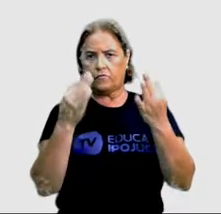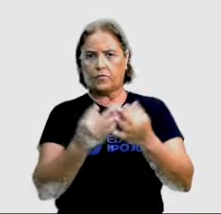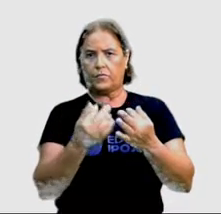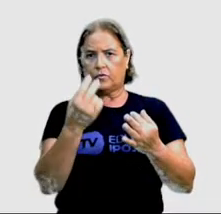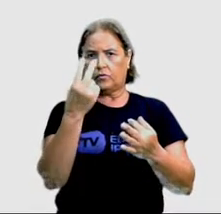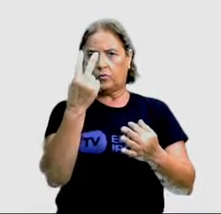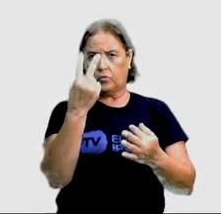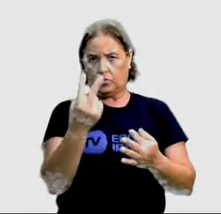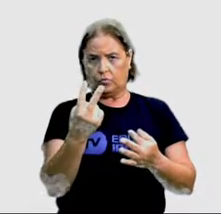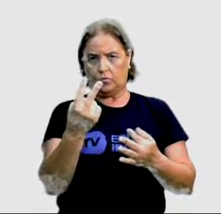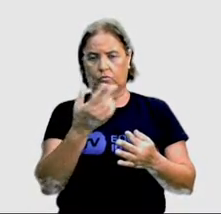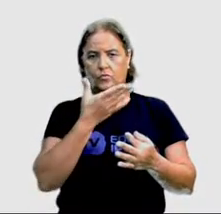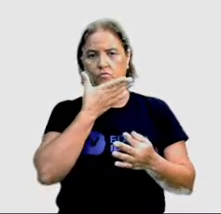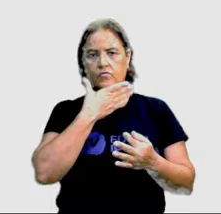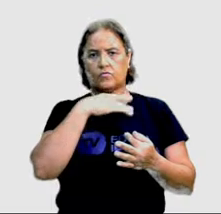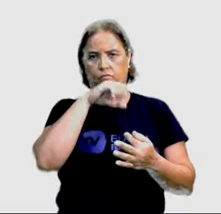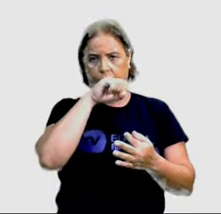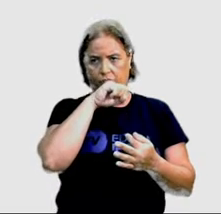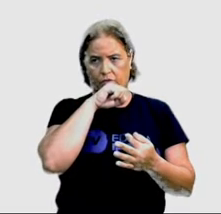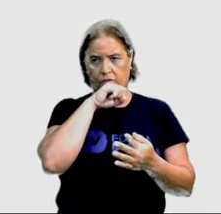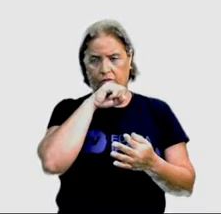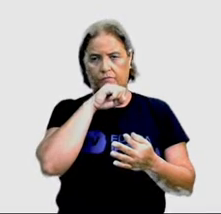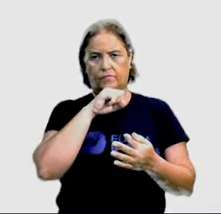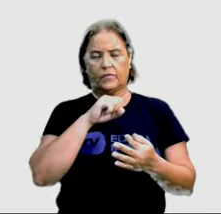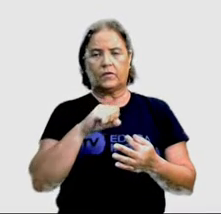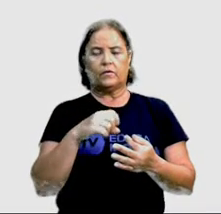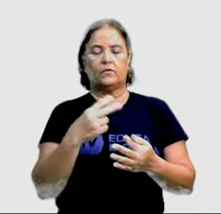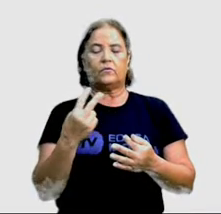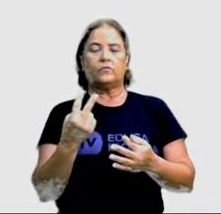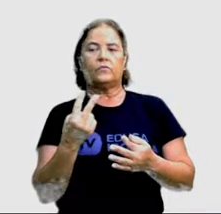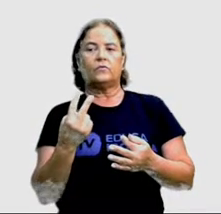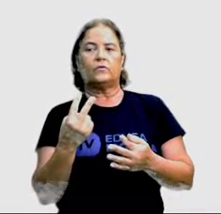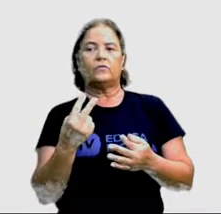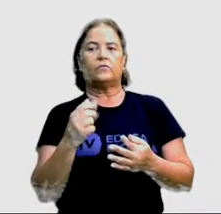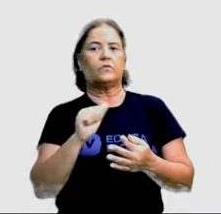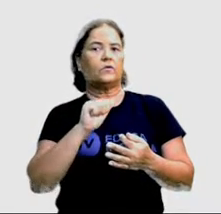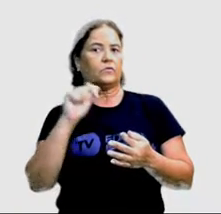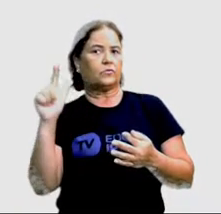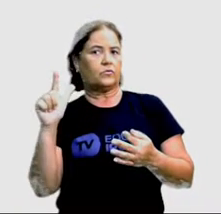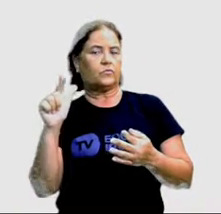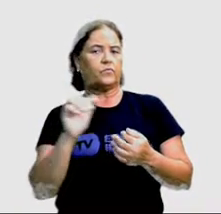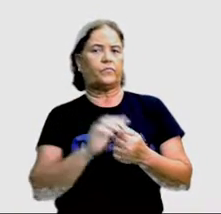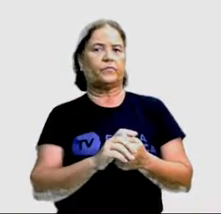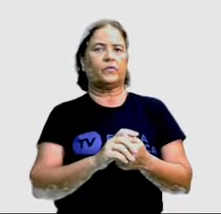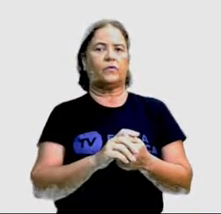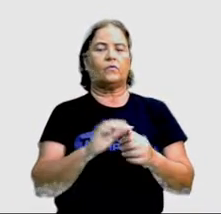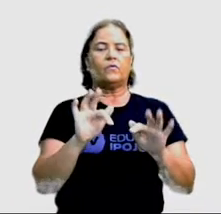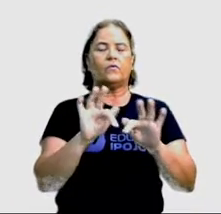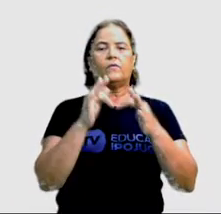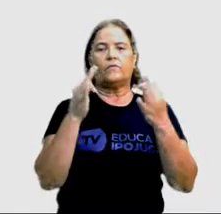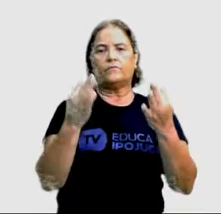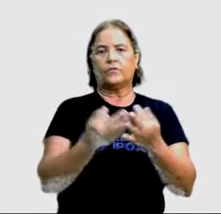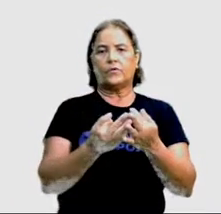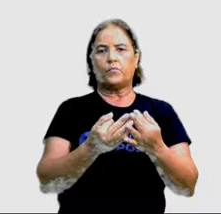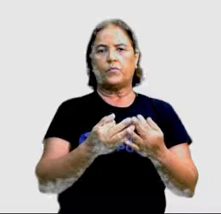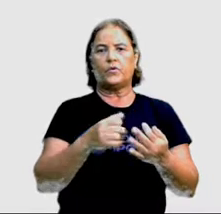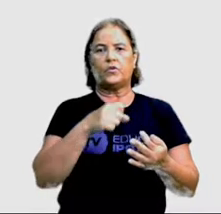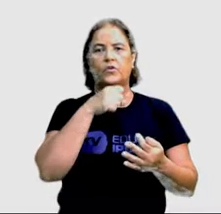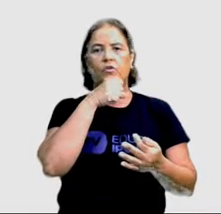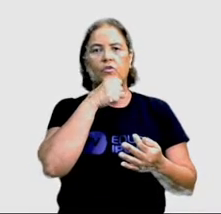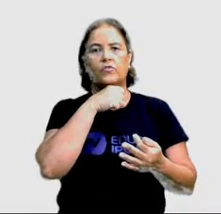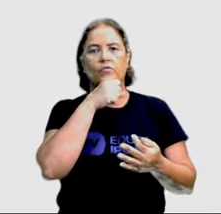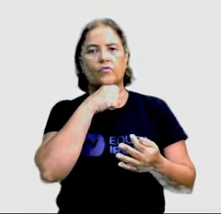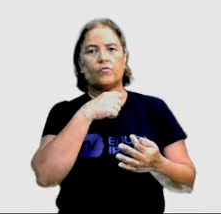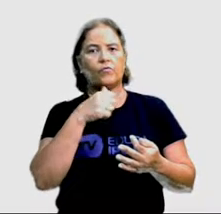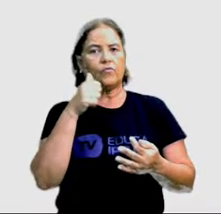pais. E ao lado, de azulzinho, temos a família composta de quê? De avô, avó